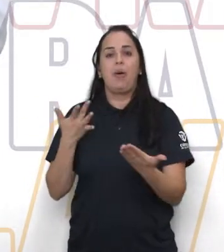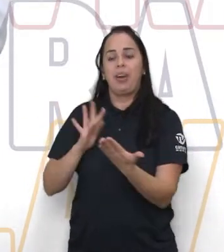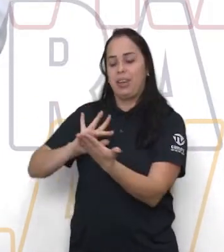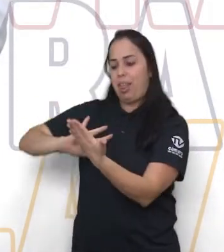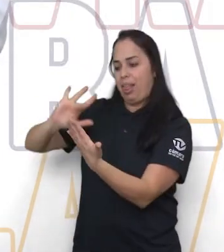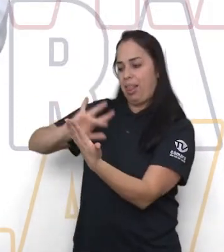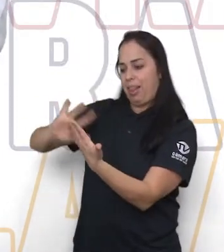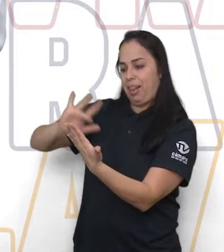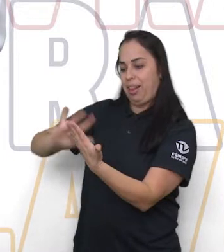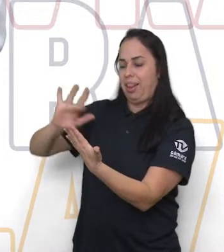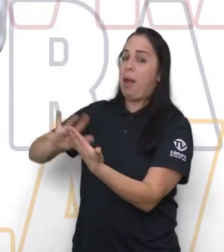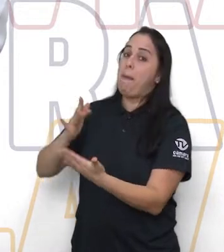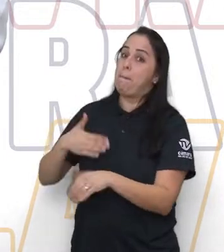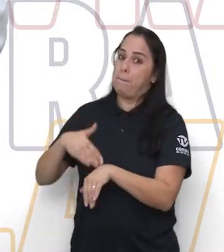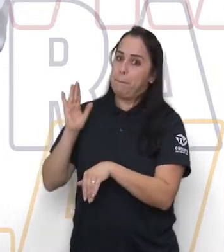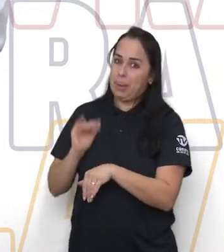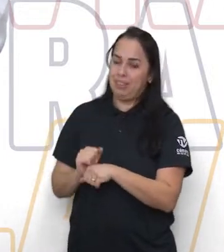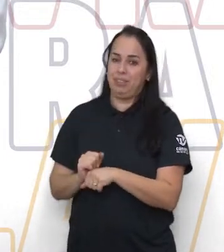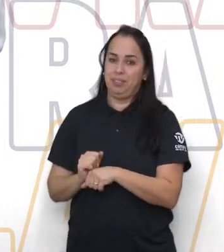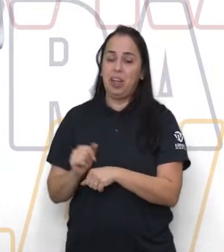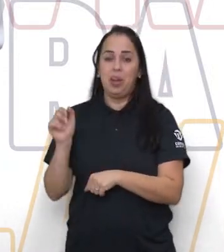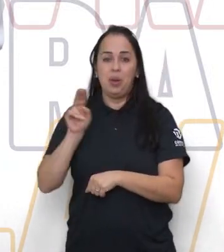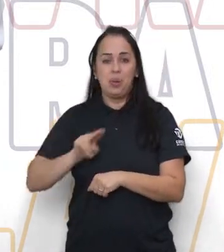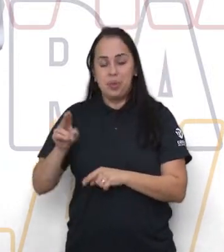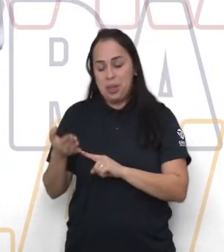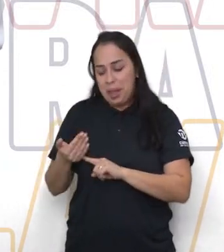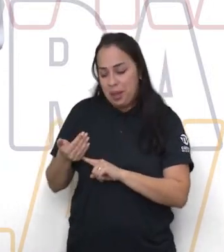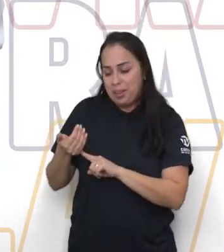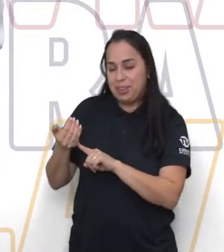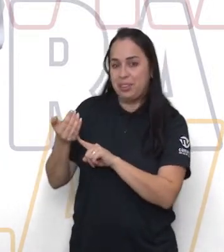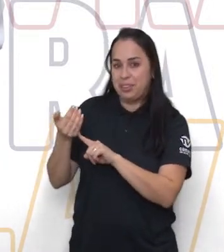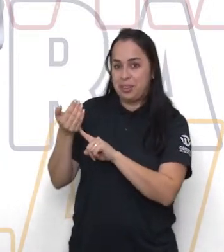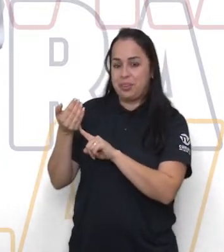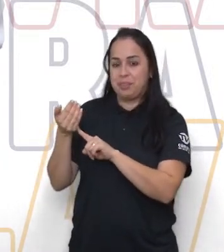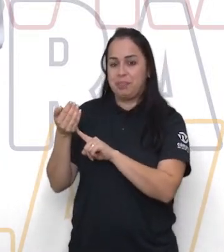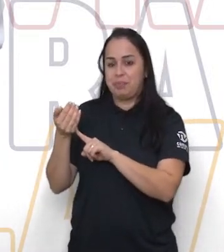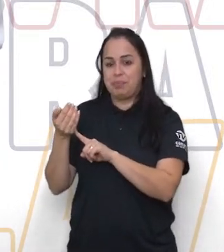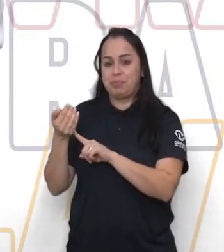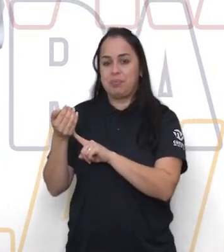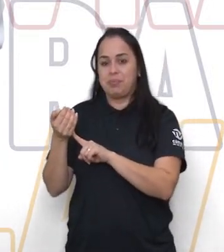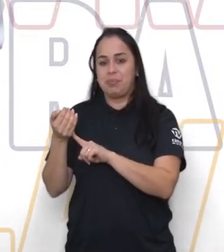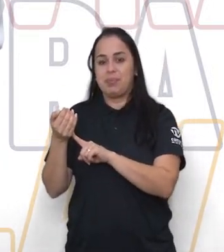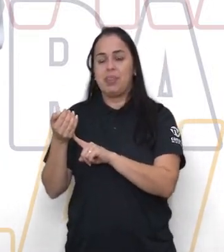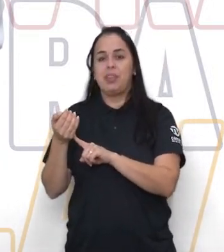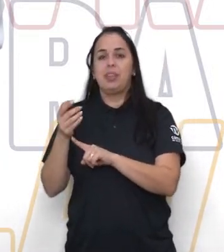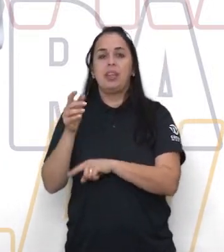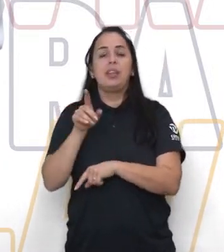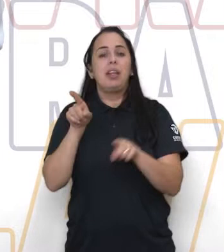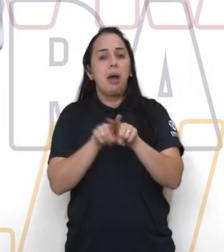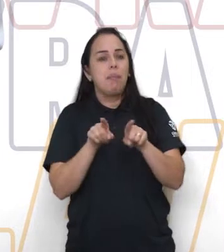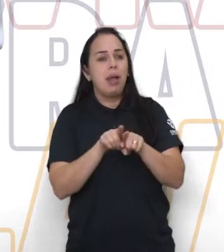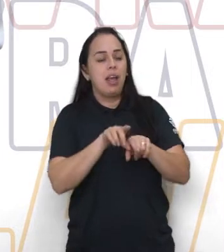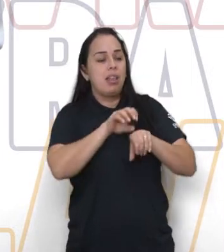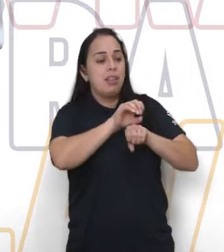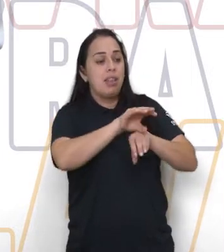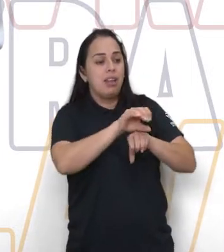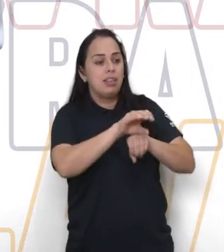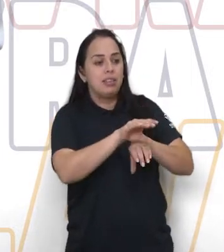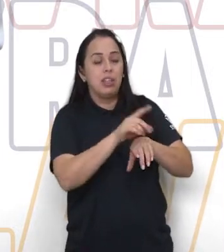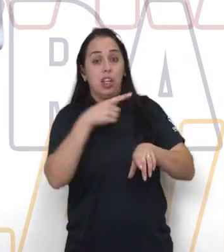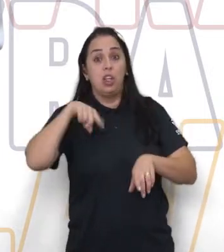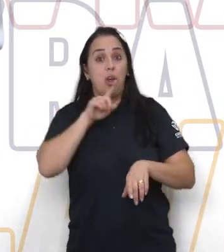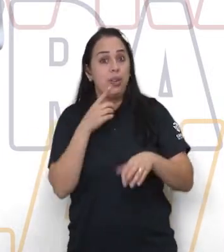a ser mais digital então quando a gente fala dessas tecnologias capacitação é muda o perfil